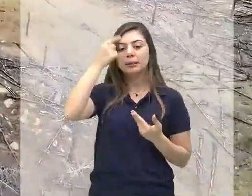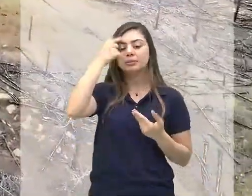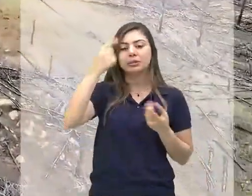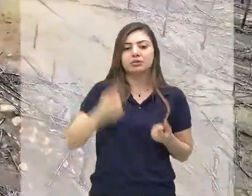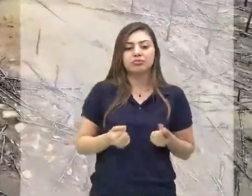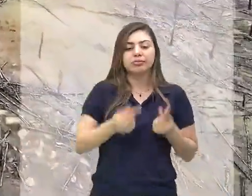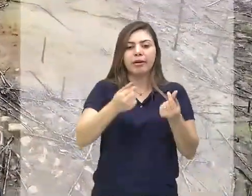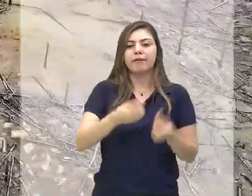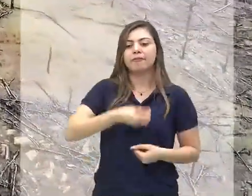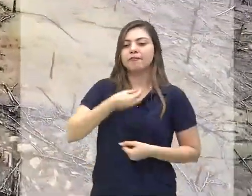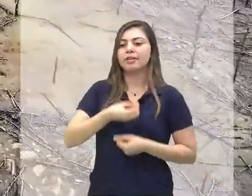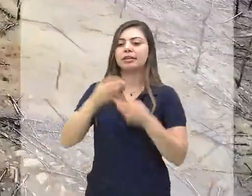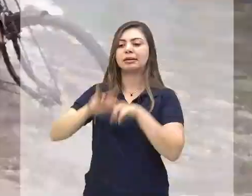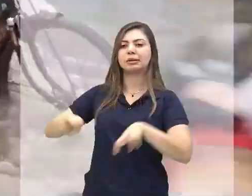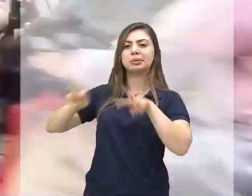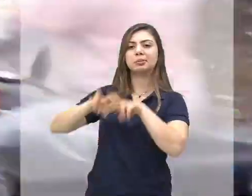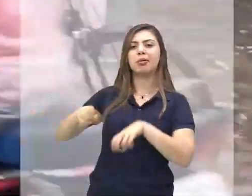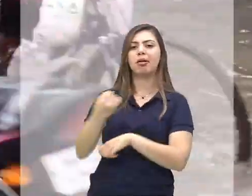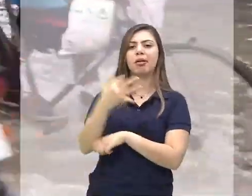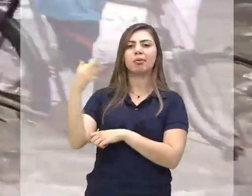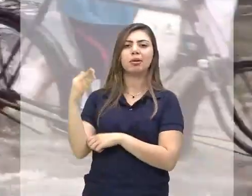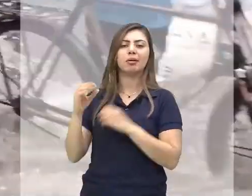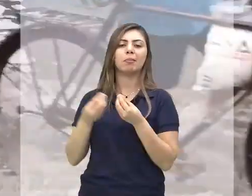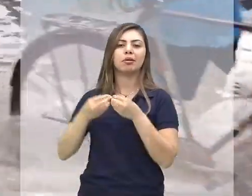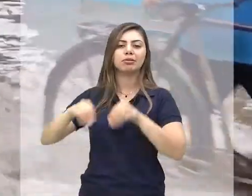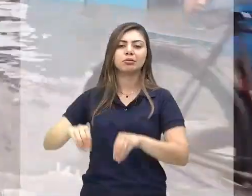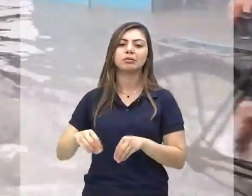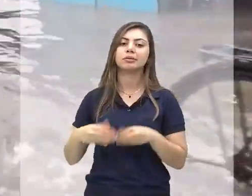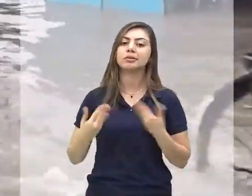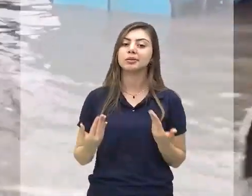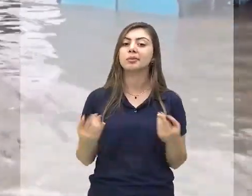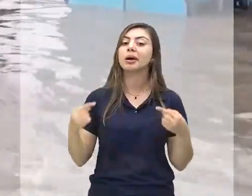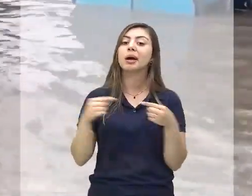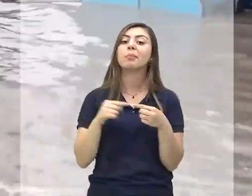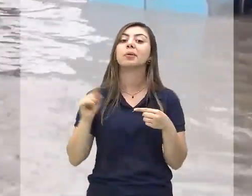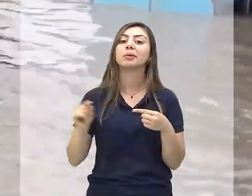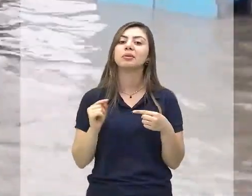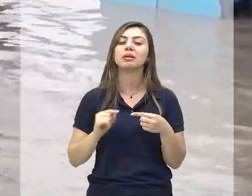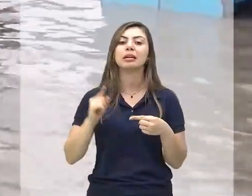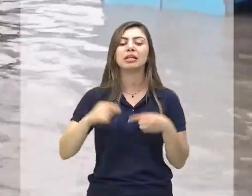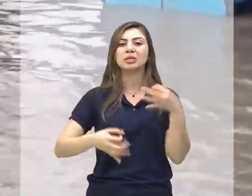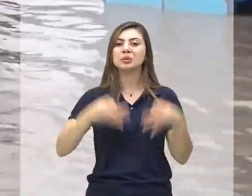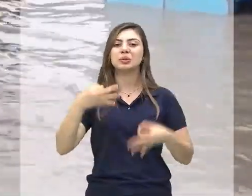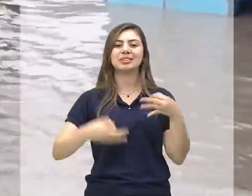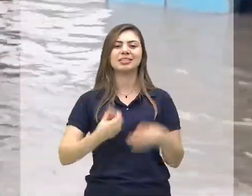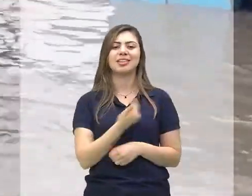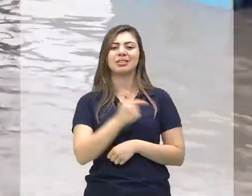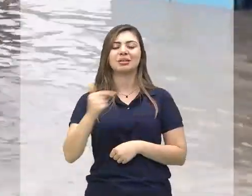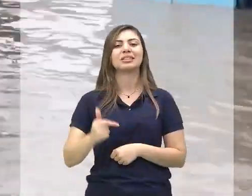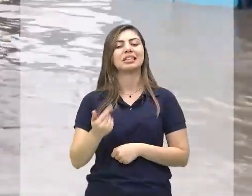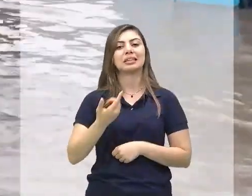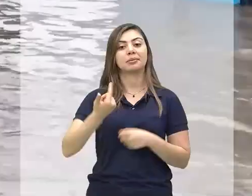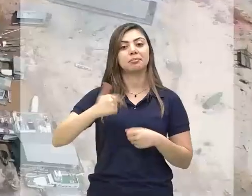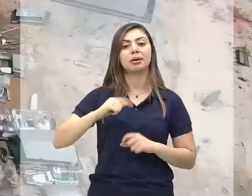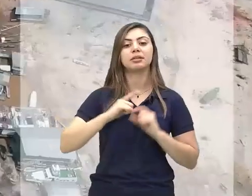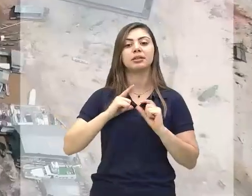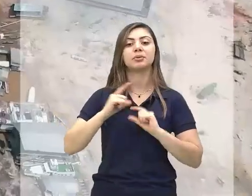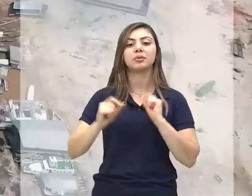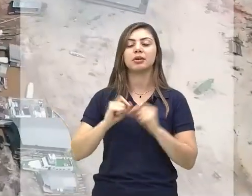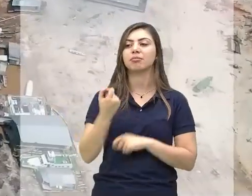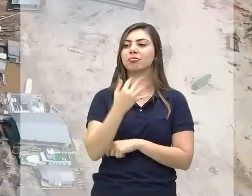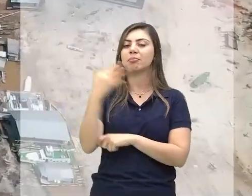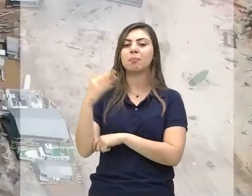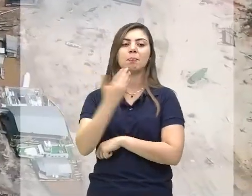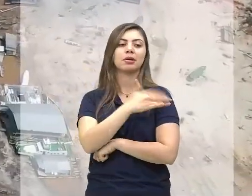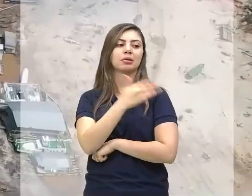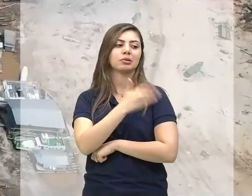vida e explora a natureza. Isso tem nome: injustiça e racismo ambiental.